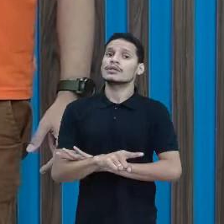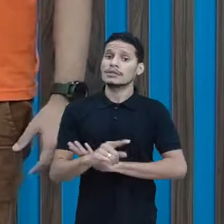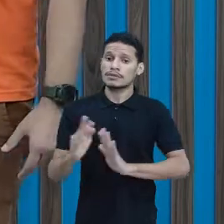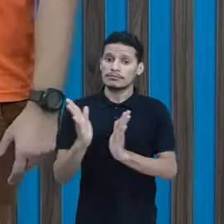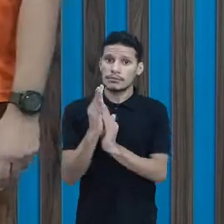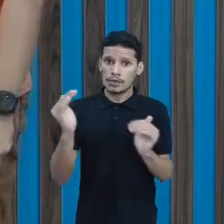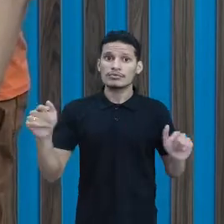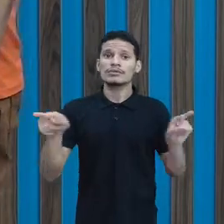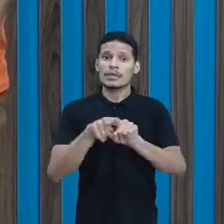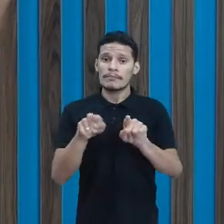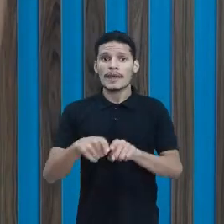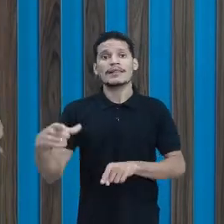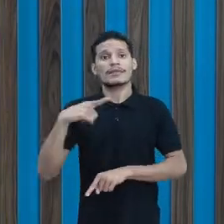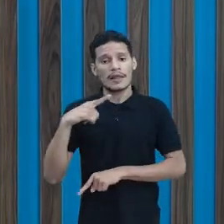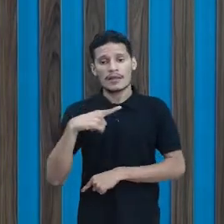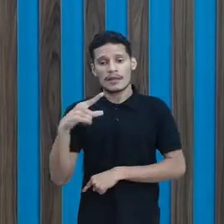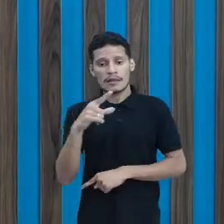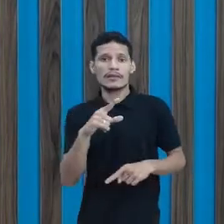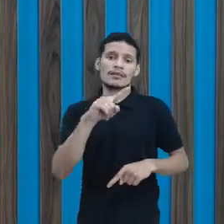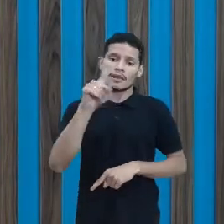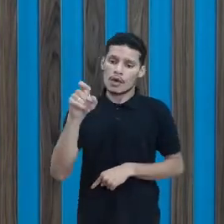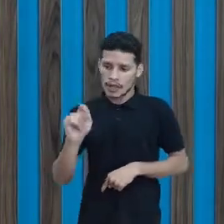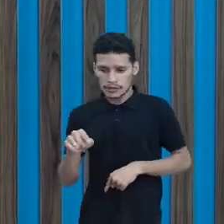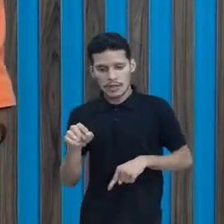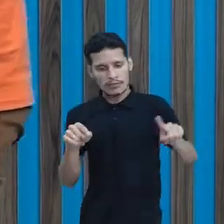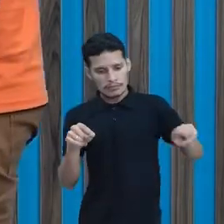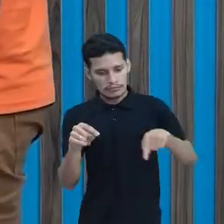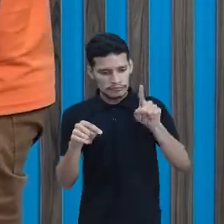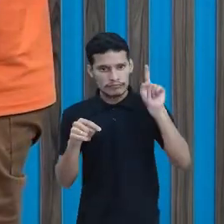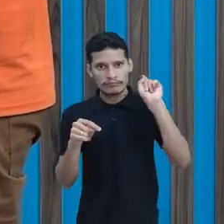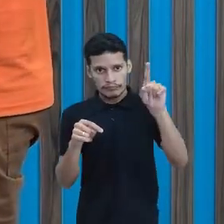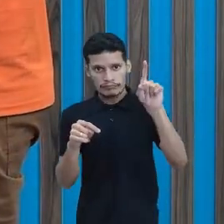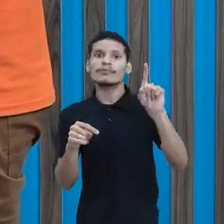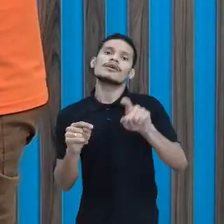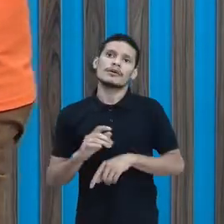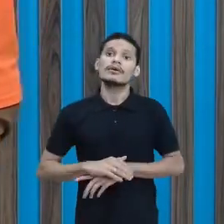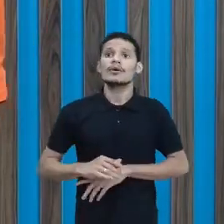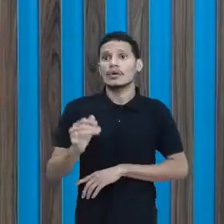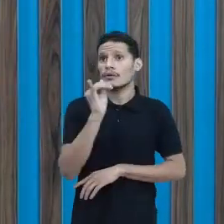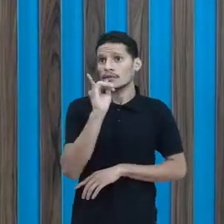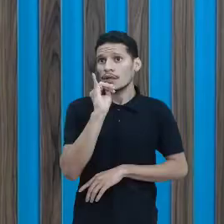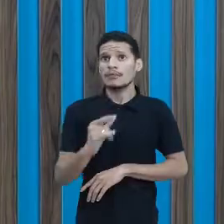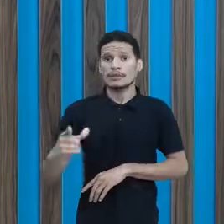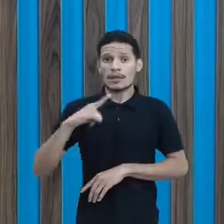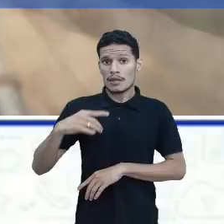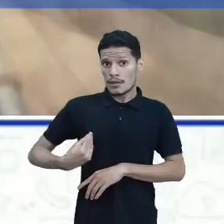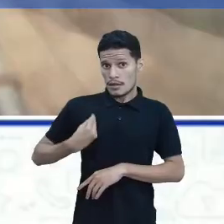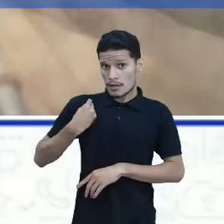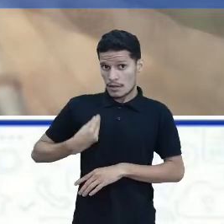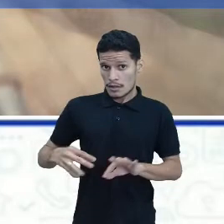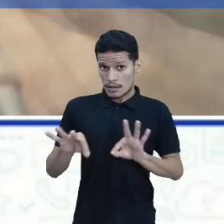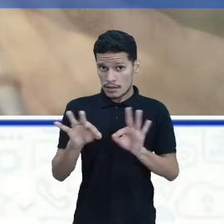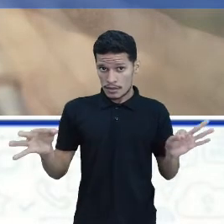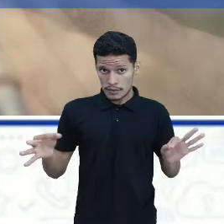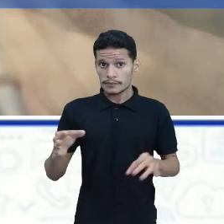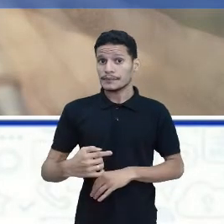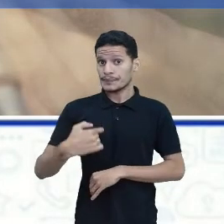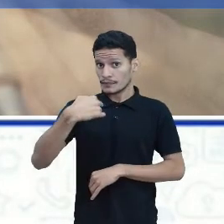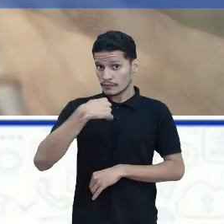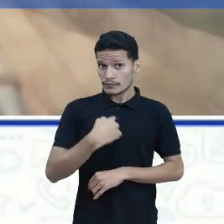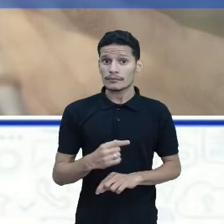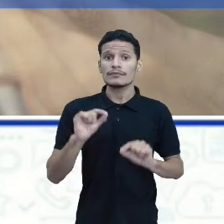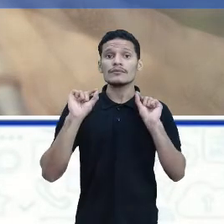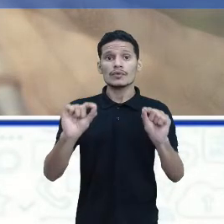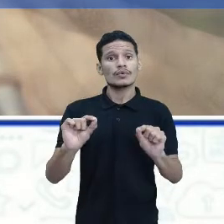no começo da frase. Isso é muito bacana, é observar. Um exemplo aí, gente, ó, do presente simples, ó. I'm down, she doesn't pay